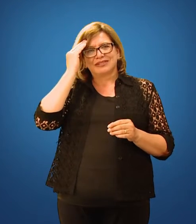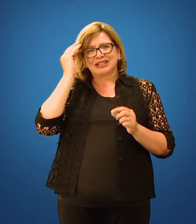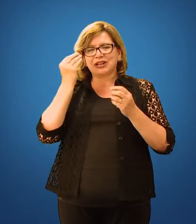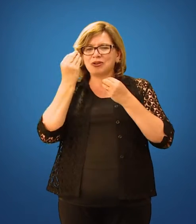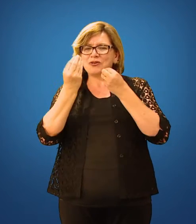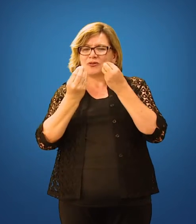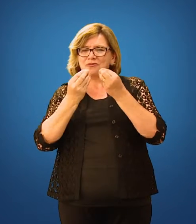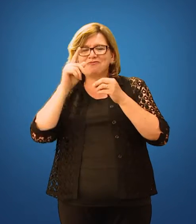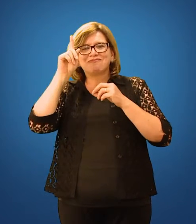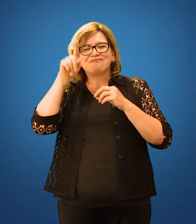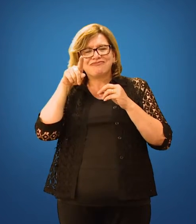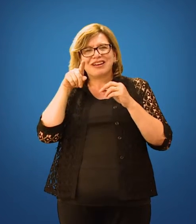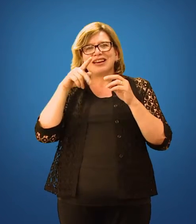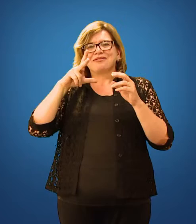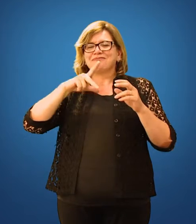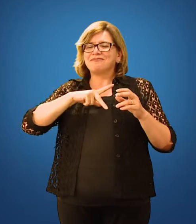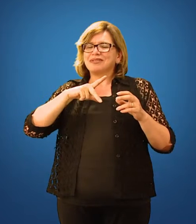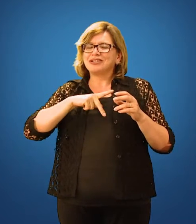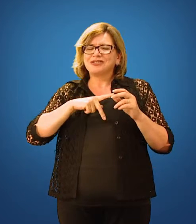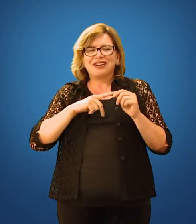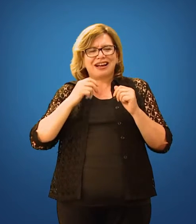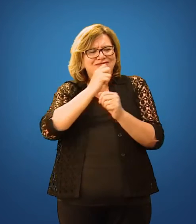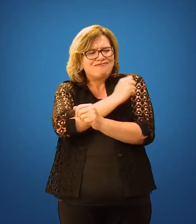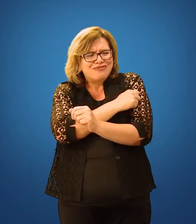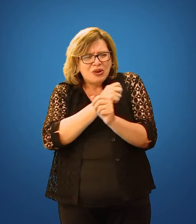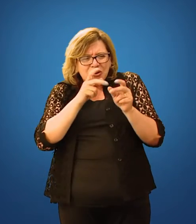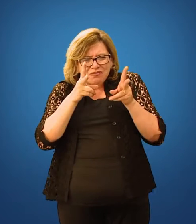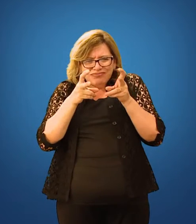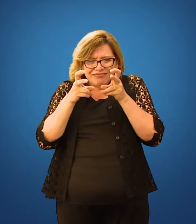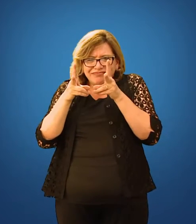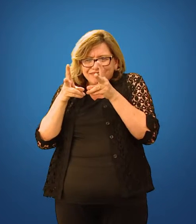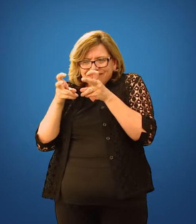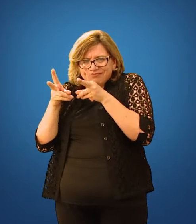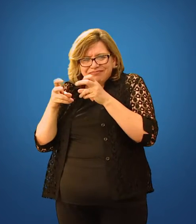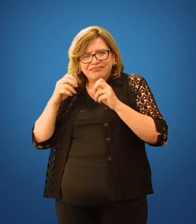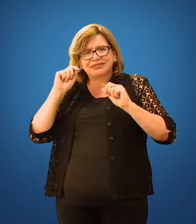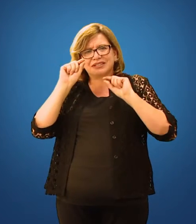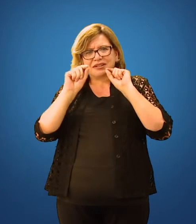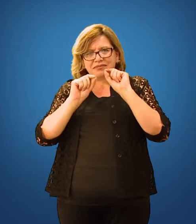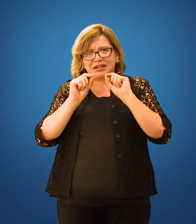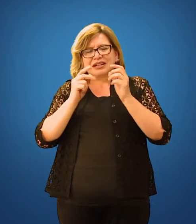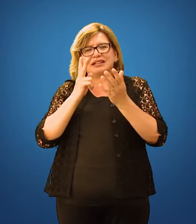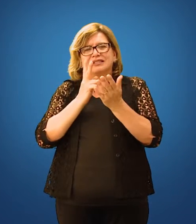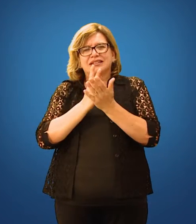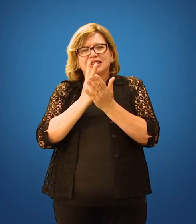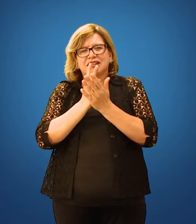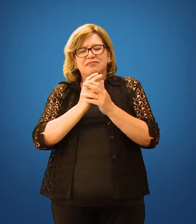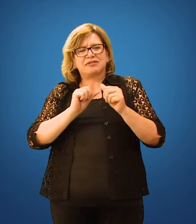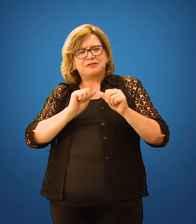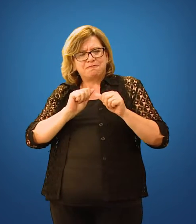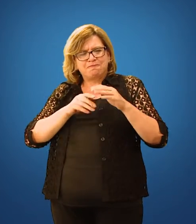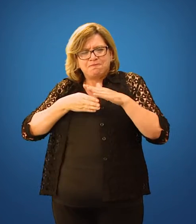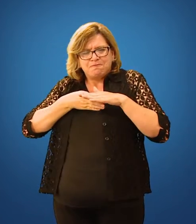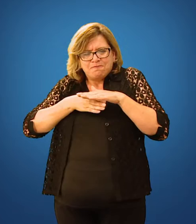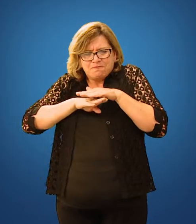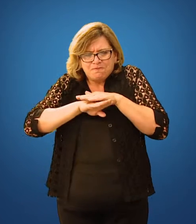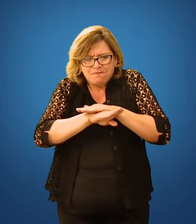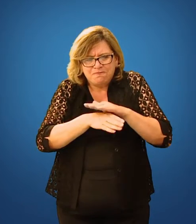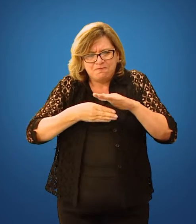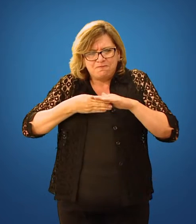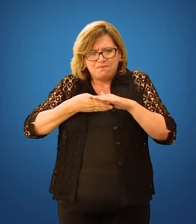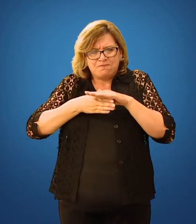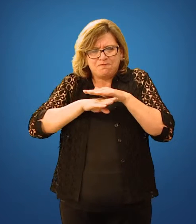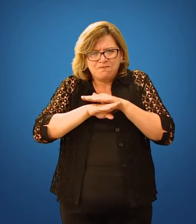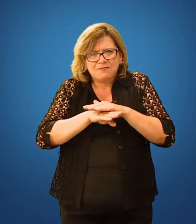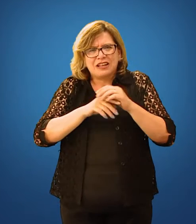cada situação, de cada educando, e assim encontrar neles o retorno esperado. Será esse constante readaptar-se que